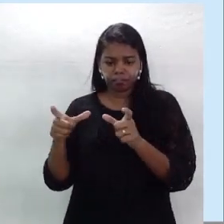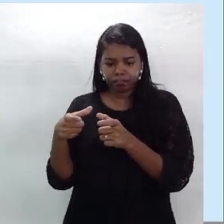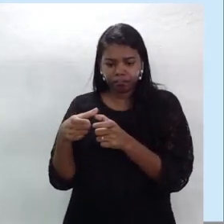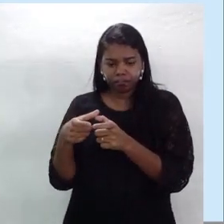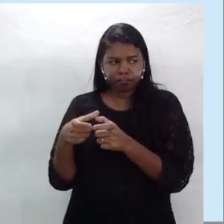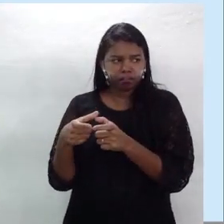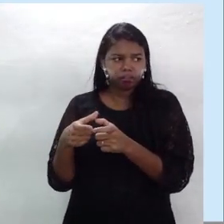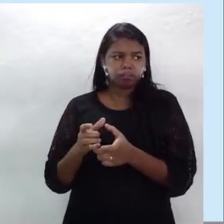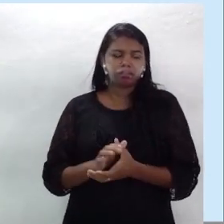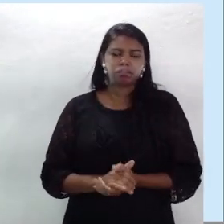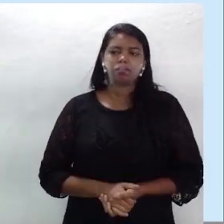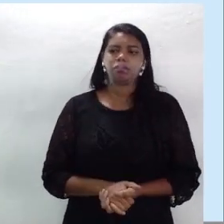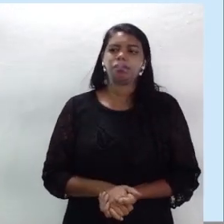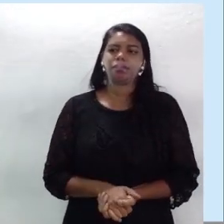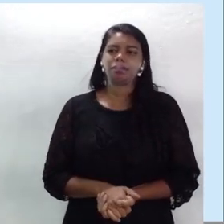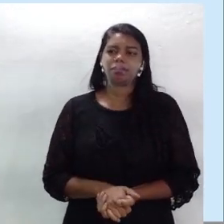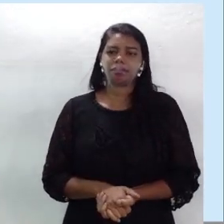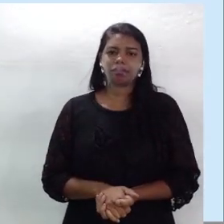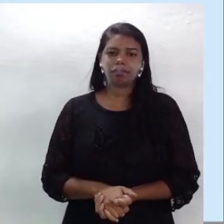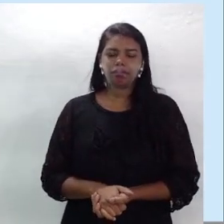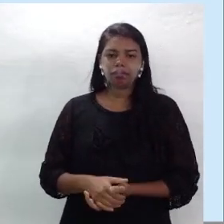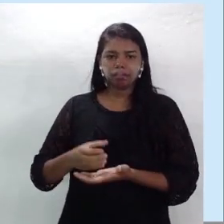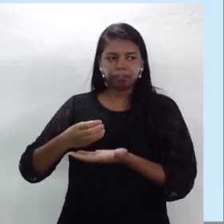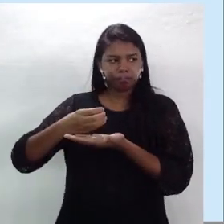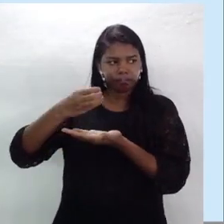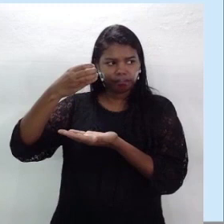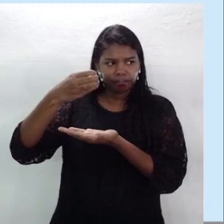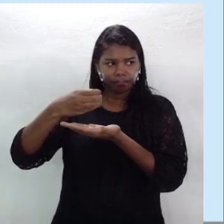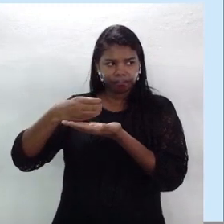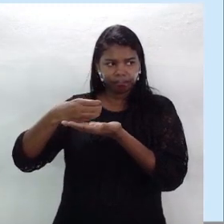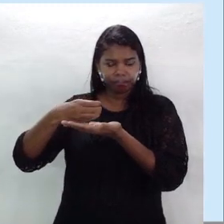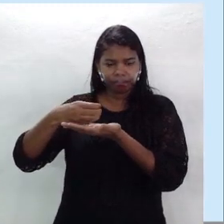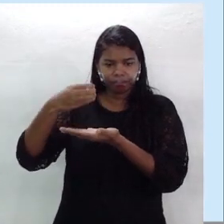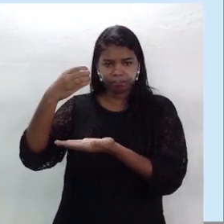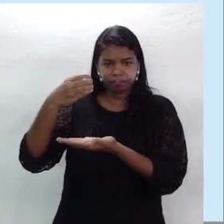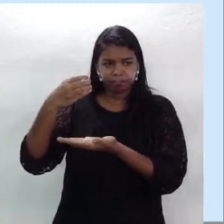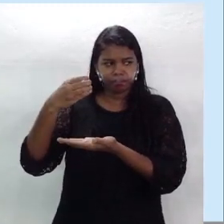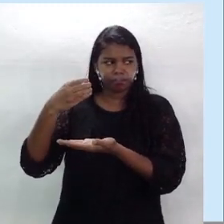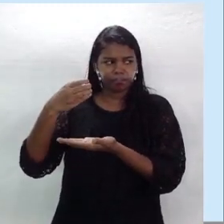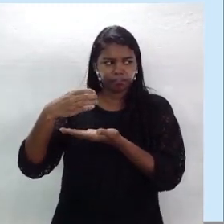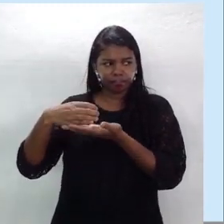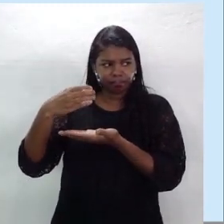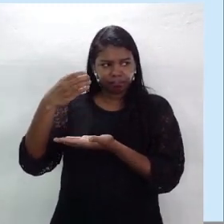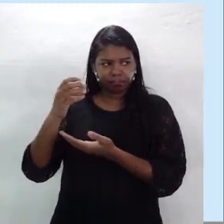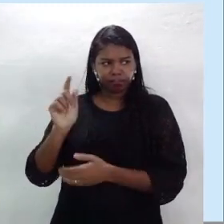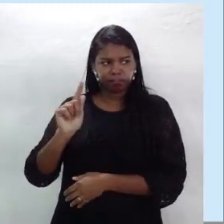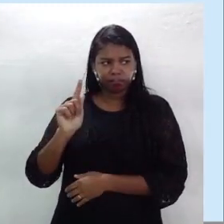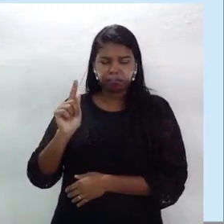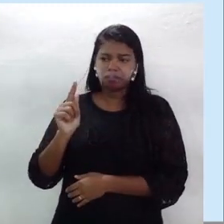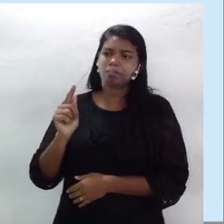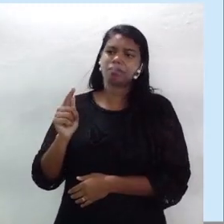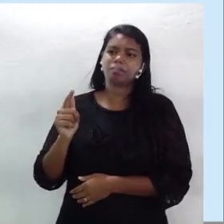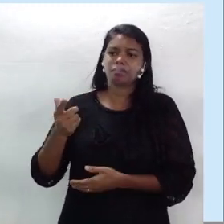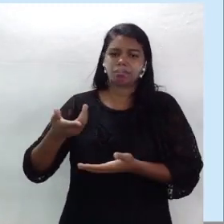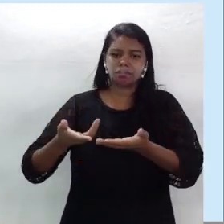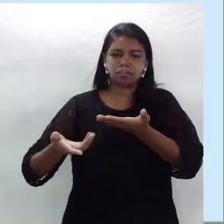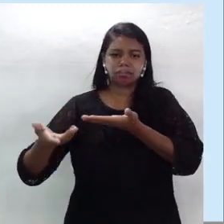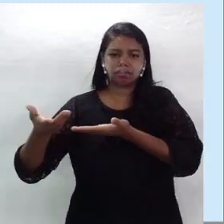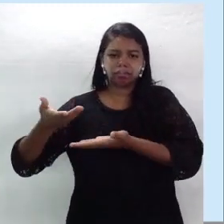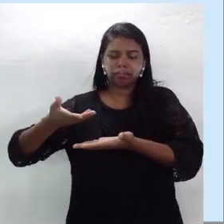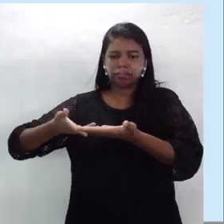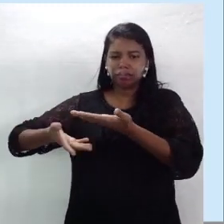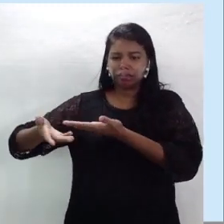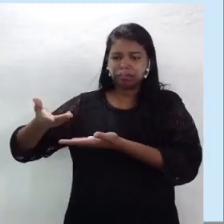espaço. E o cilindro, ele já tem a facilidade de transporte, de manuseio,